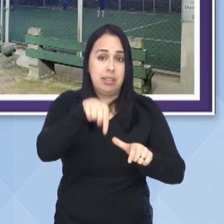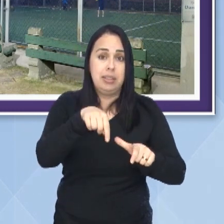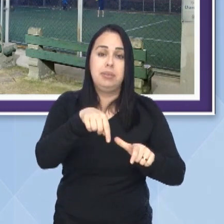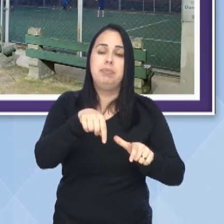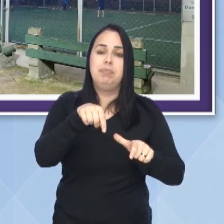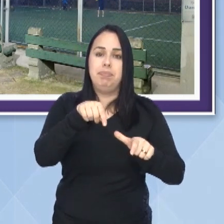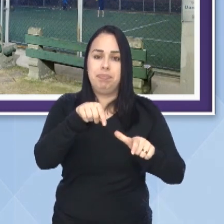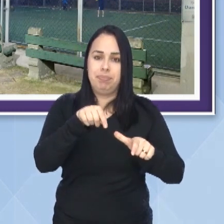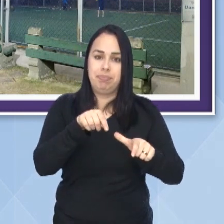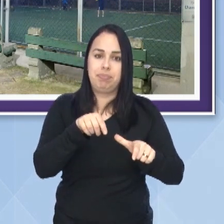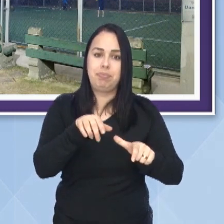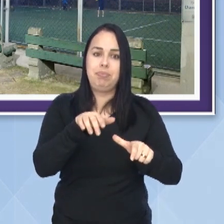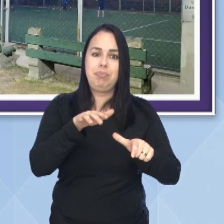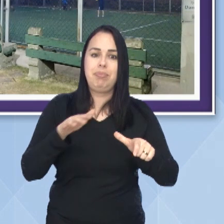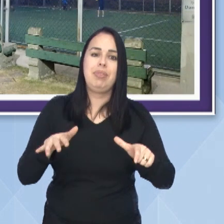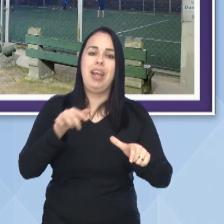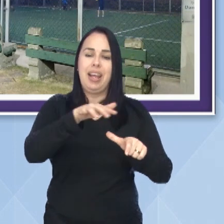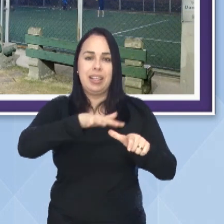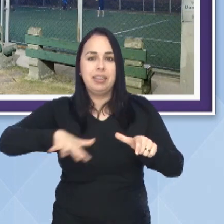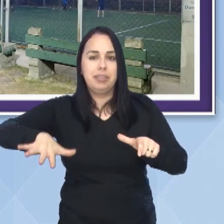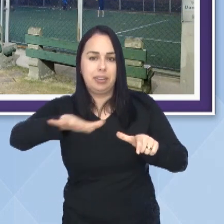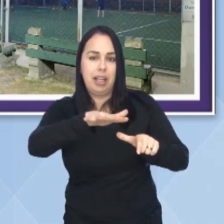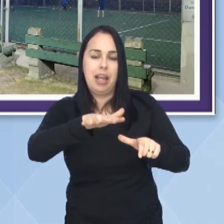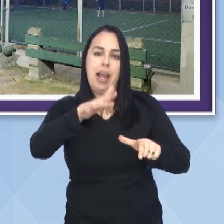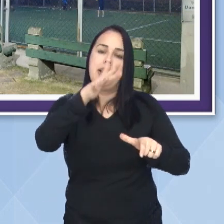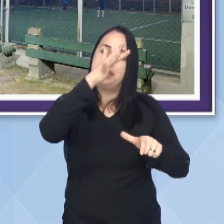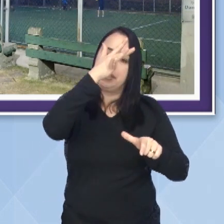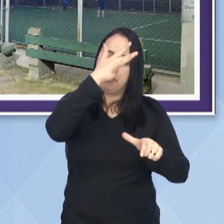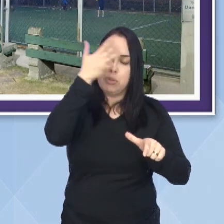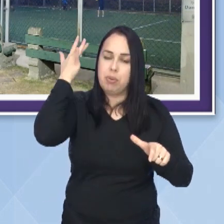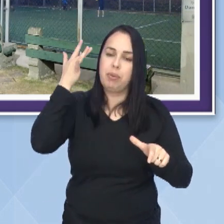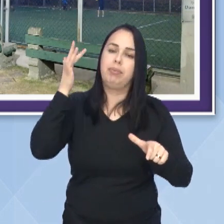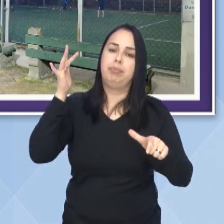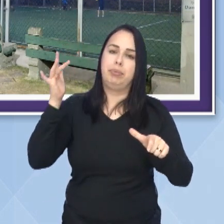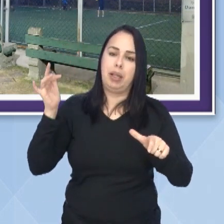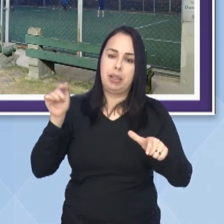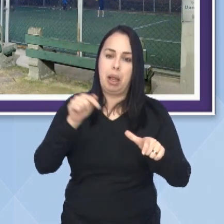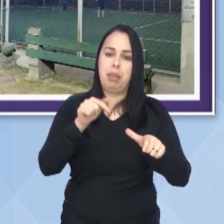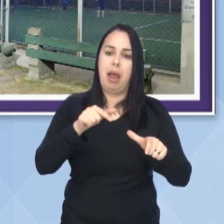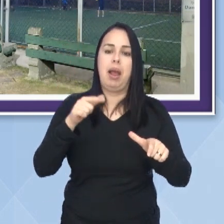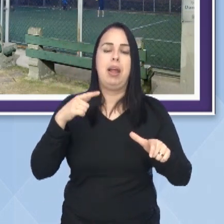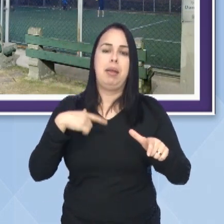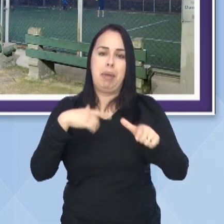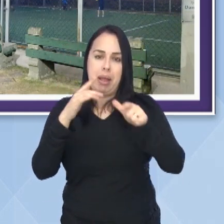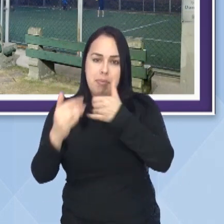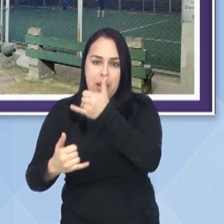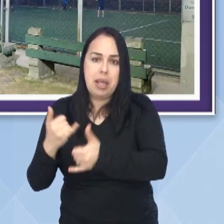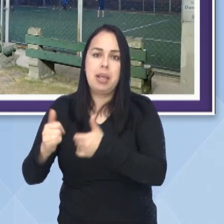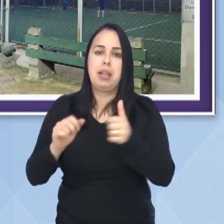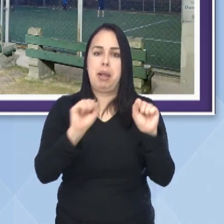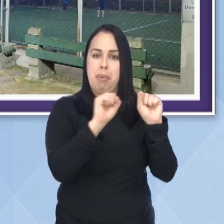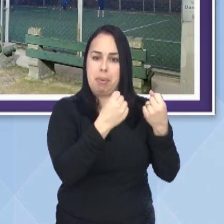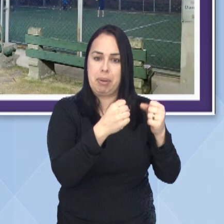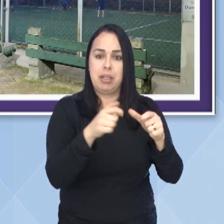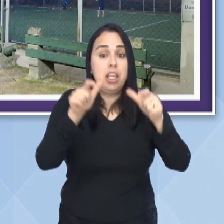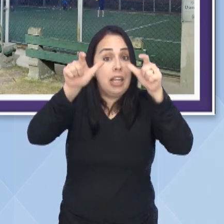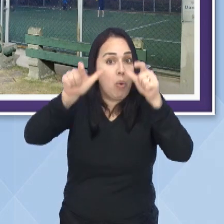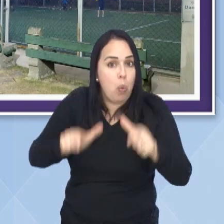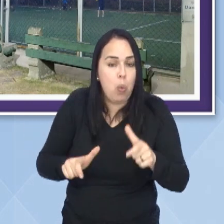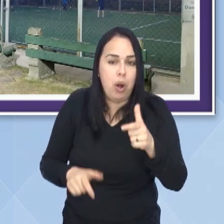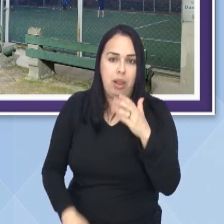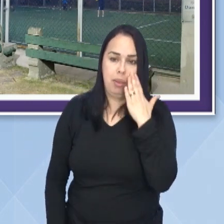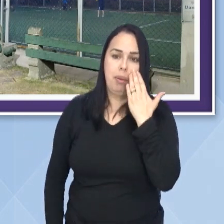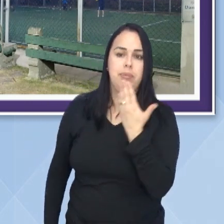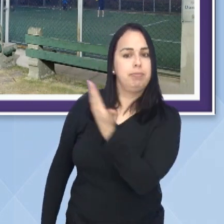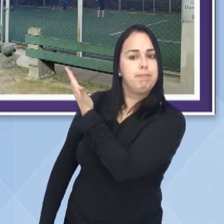ali é o centrinho do Jardim Coqueiro, onde tem brinquedo para as crianças, tem uma academia ao ar livre, tem esse espaço